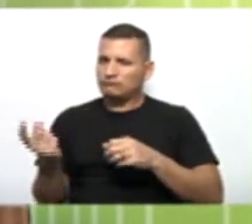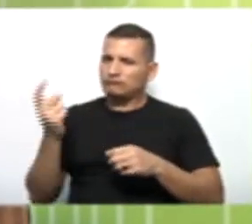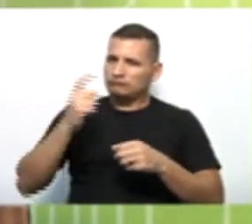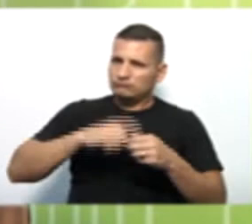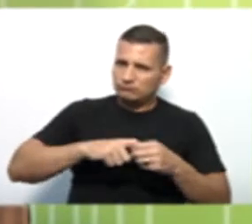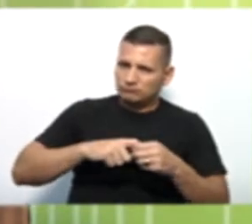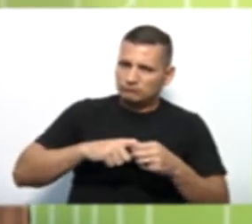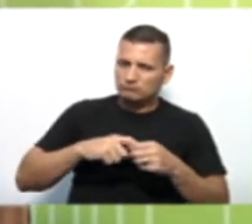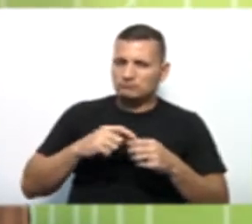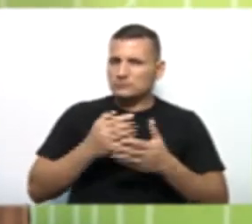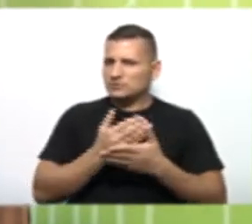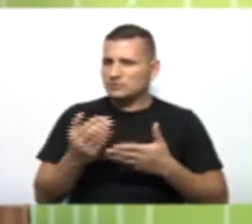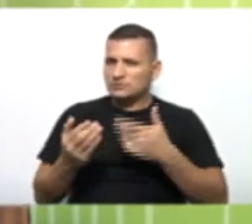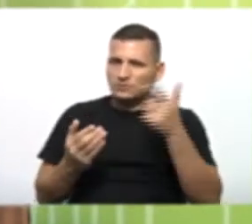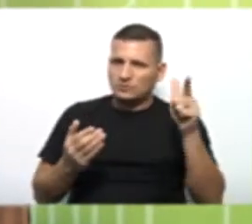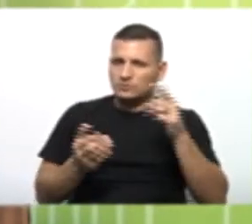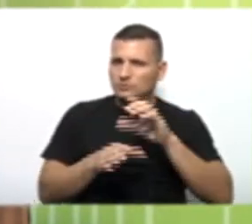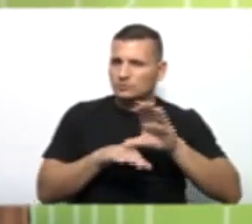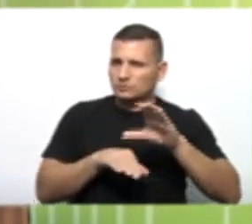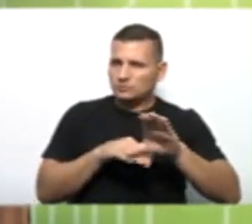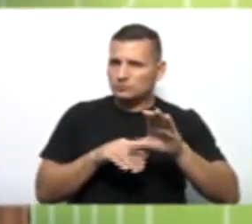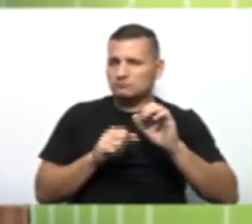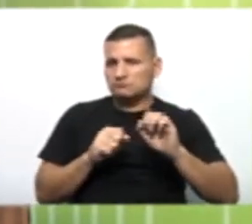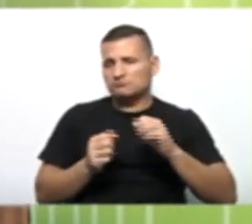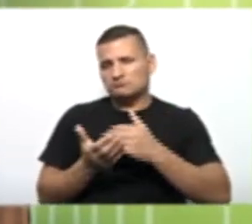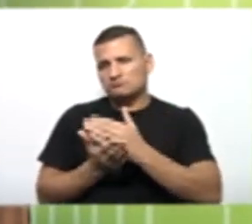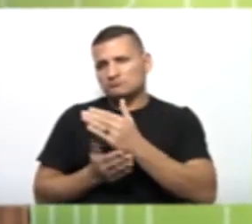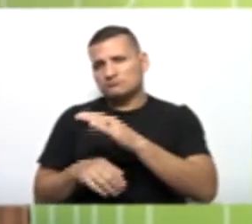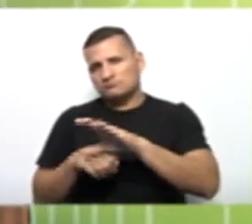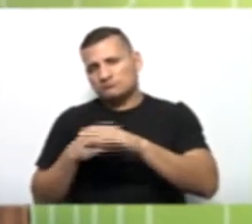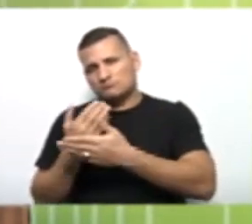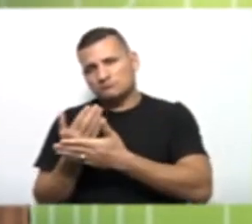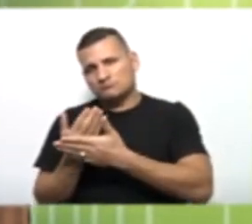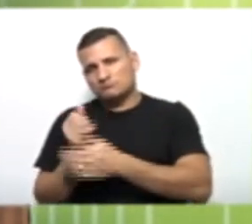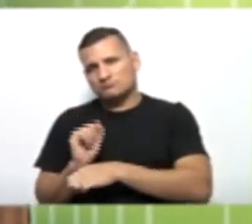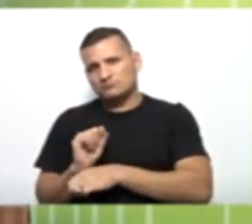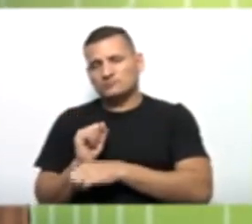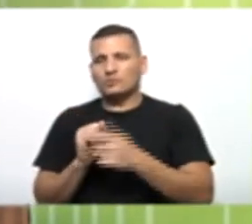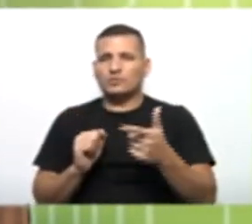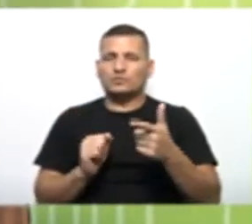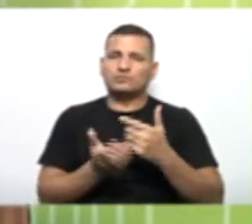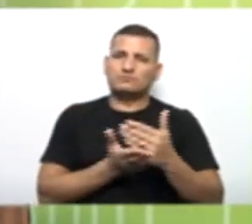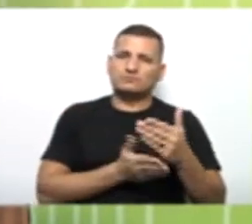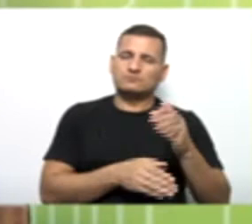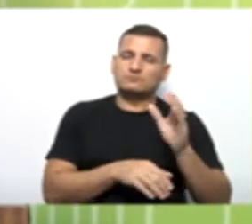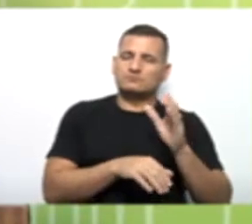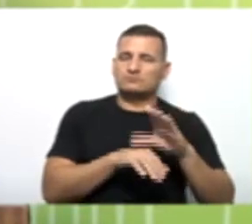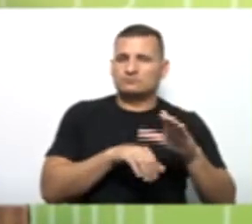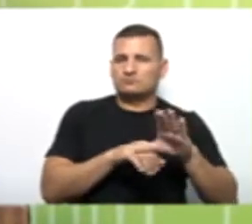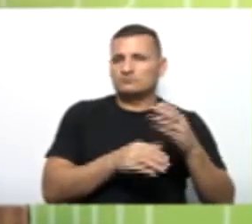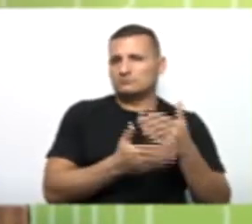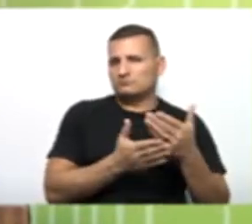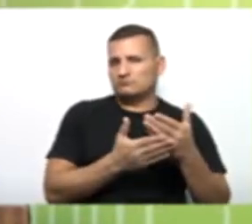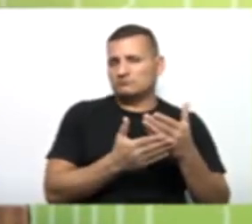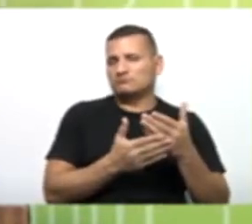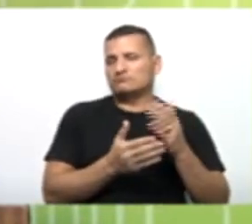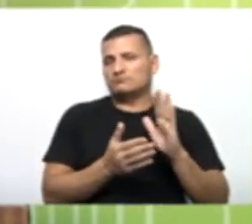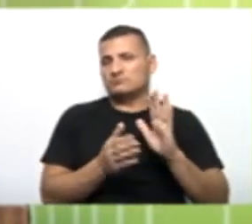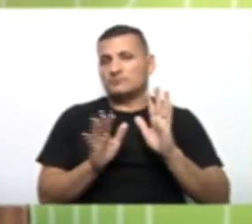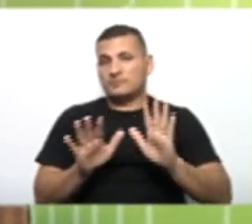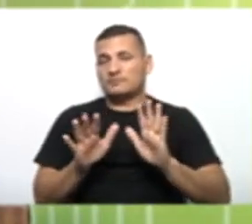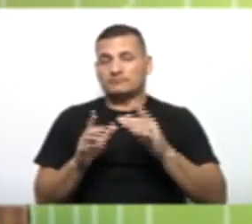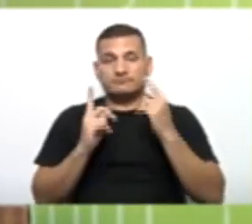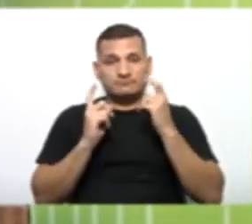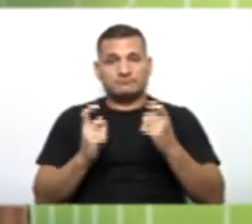poderá você poderá iniciar um curso superior de repente parar e começar a outra poderá agora é claro né que seria muito mais interessante se vocês